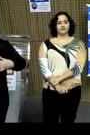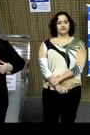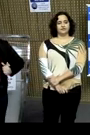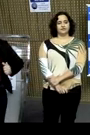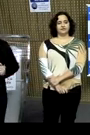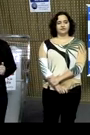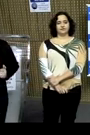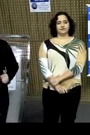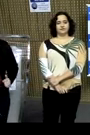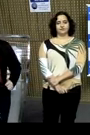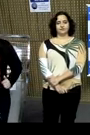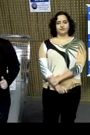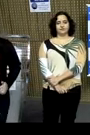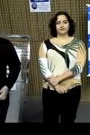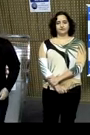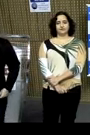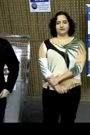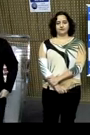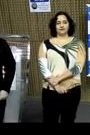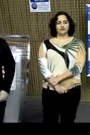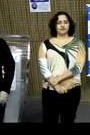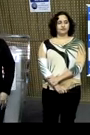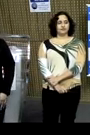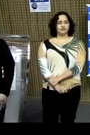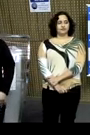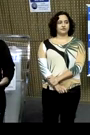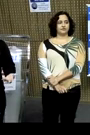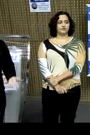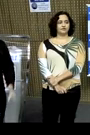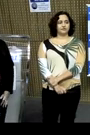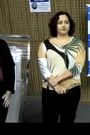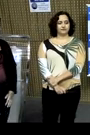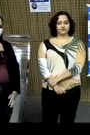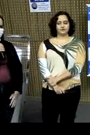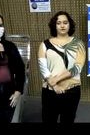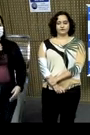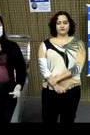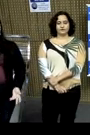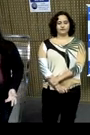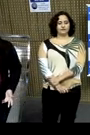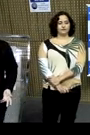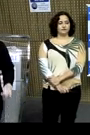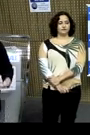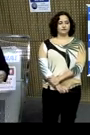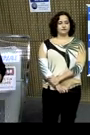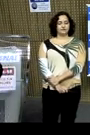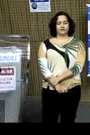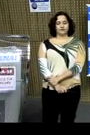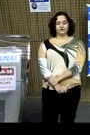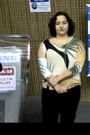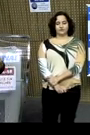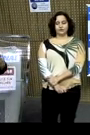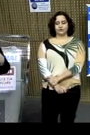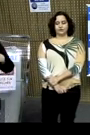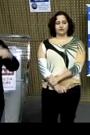aqui falta no seu pré-natal. Os resultados esperados com relação à melhoria ainda mais desse indicador.